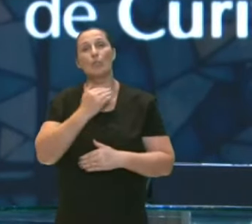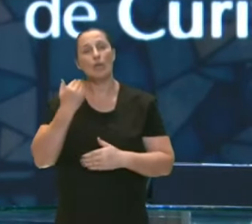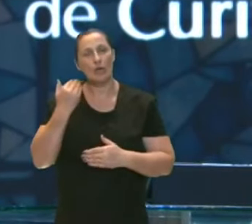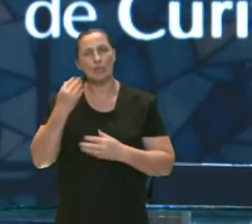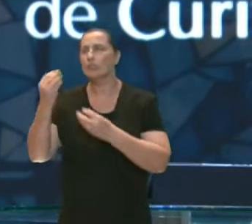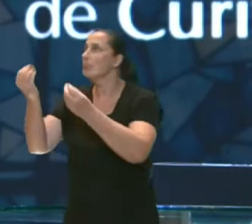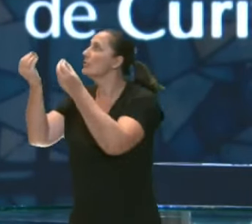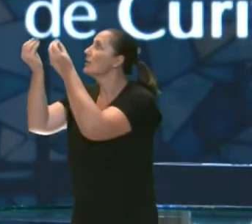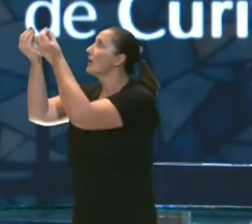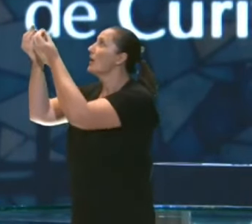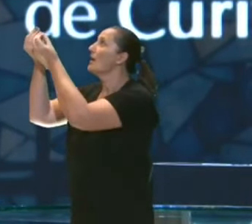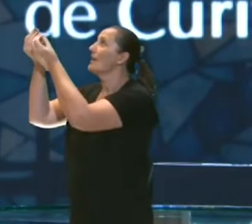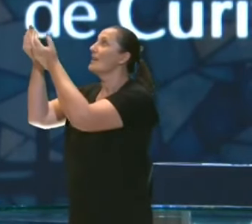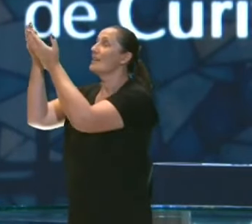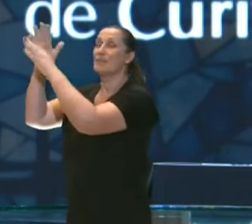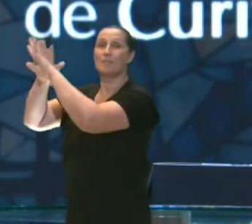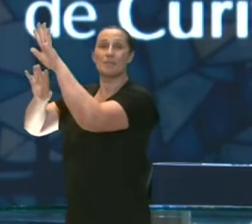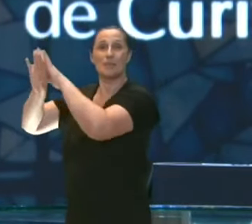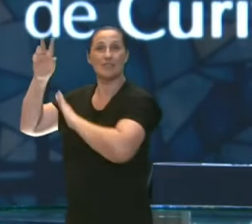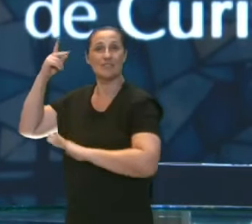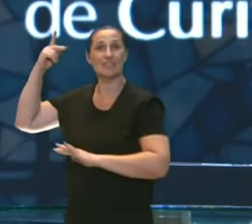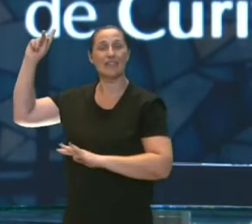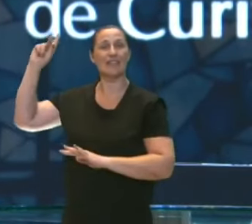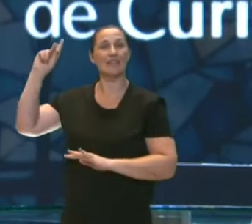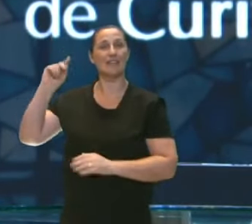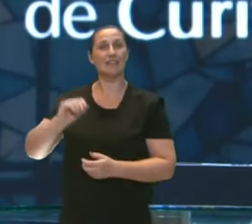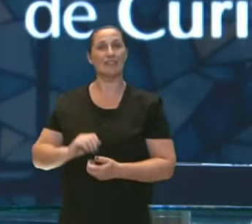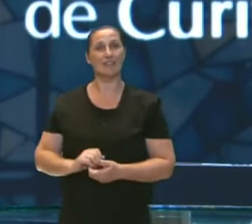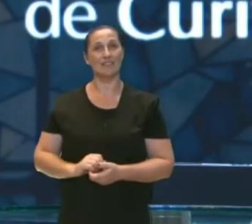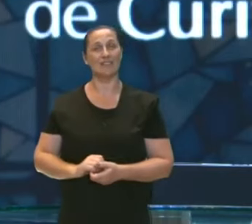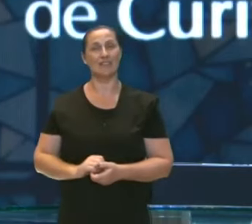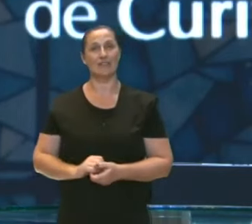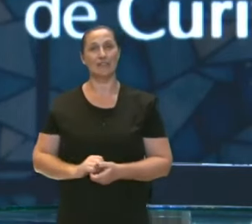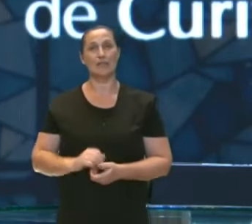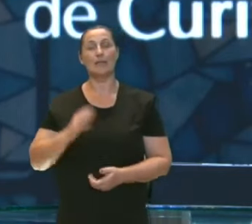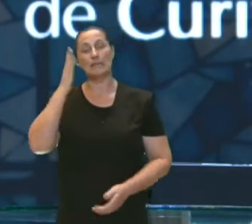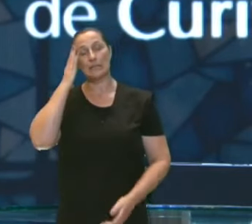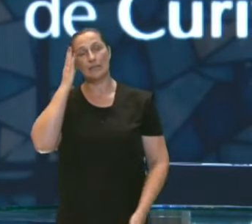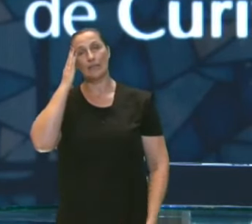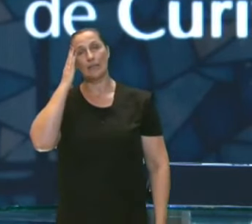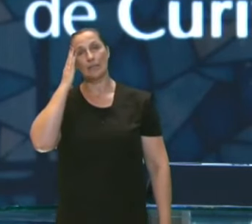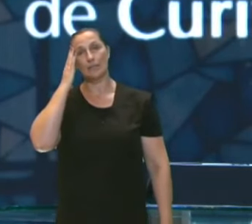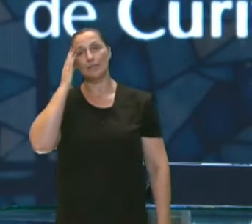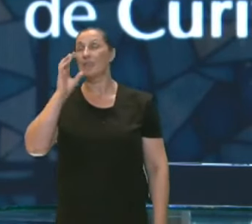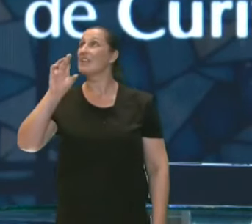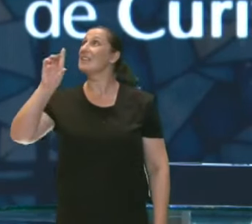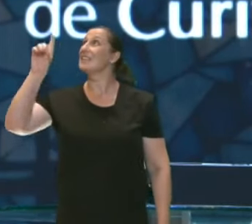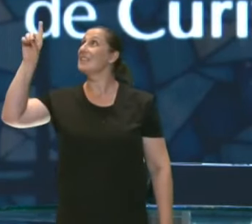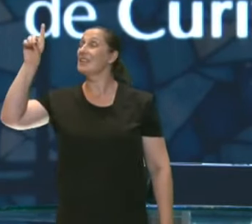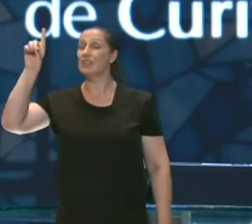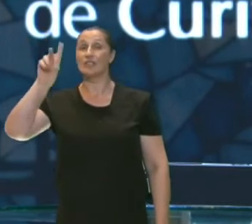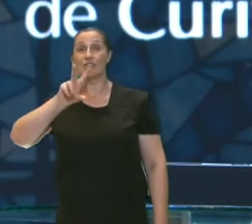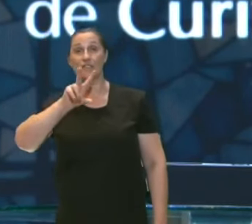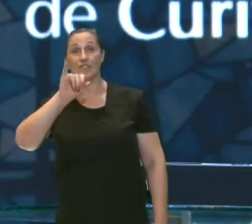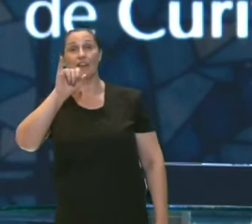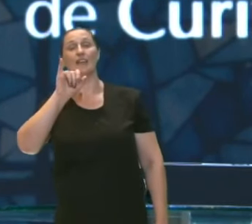nossos queridos aqui, o que será que vai acontecer? Eu sei que Deus vai